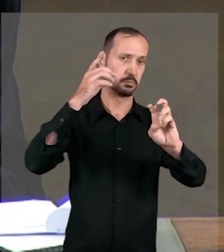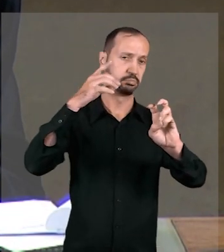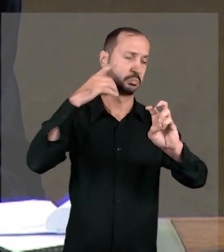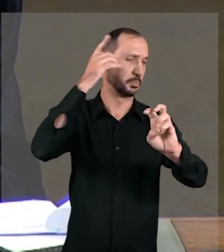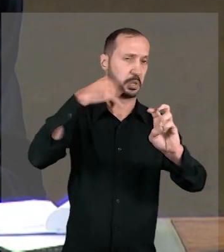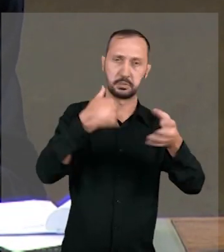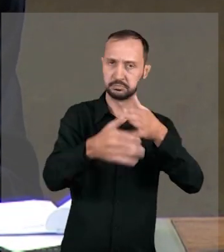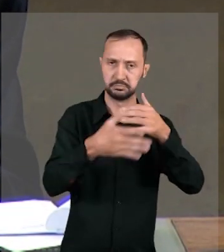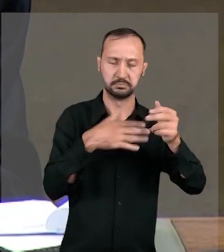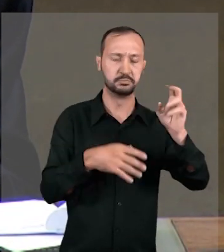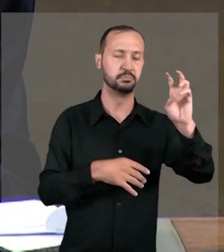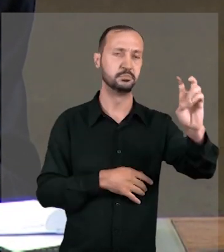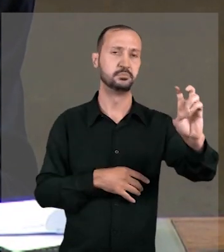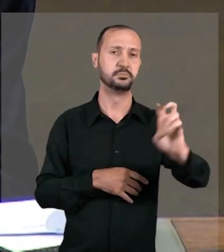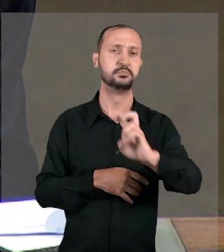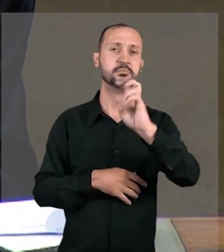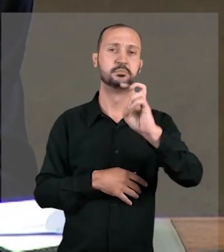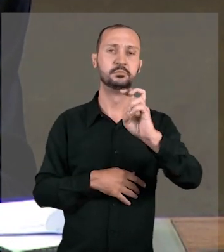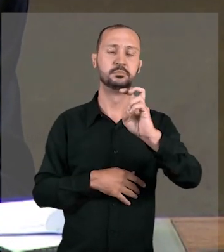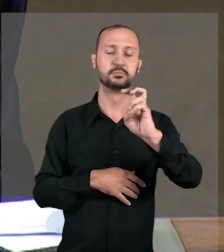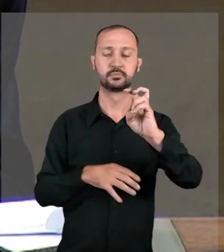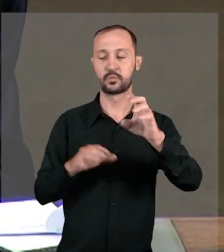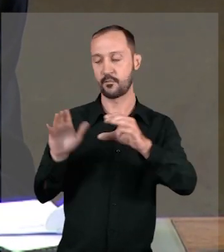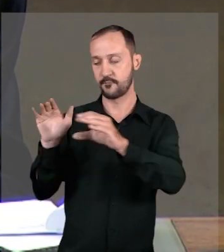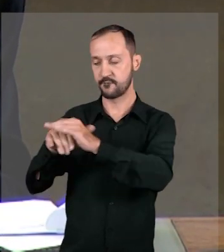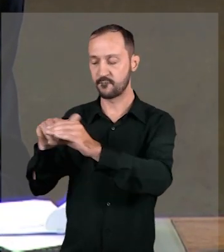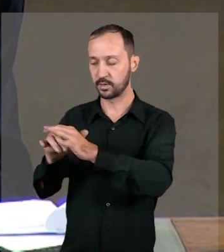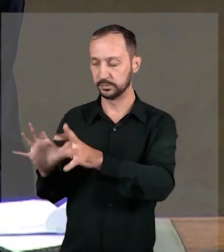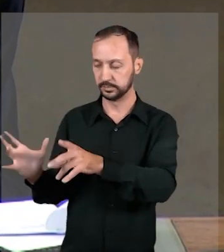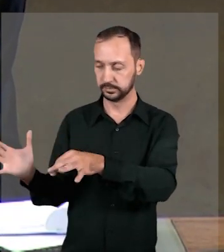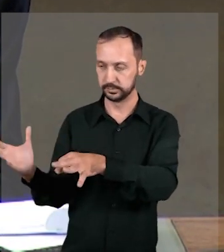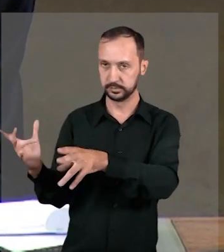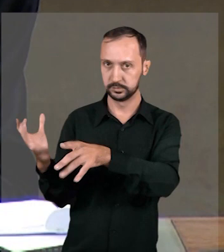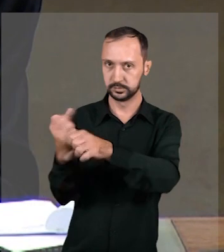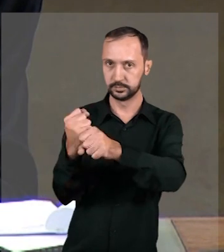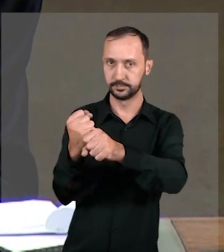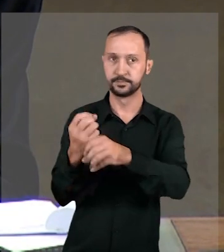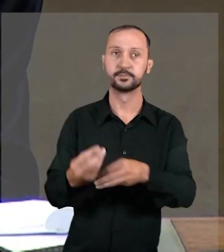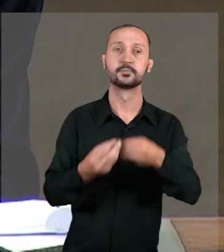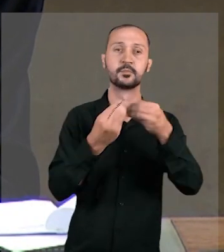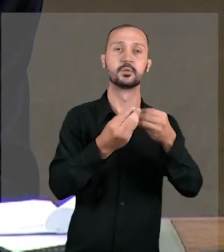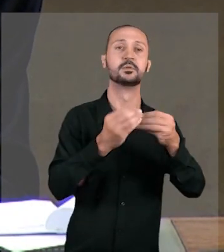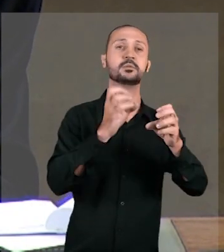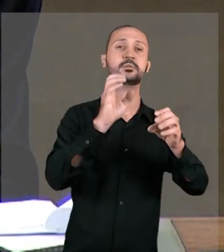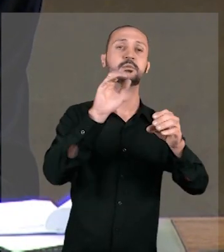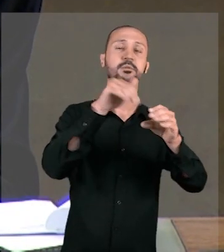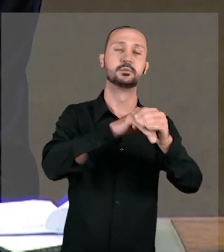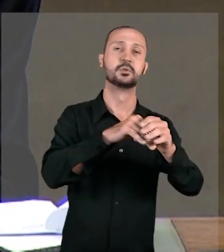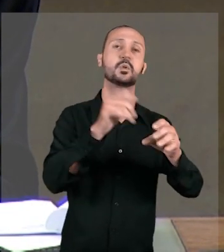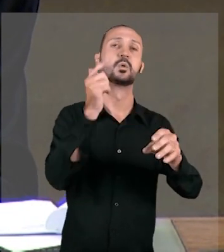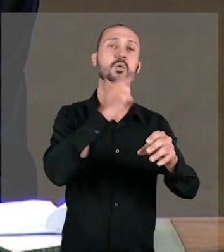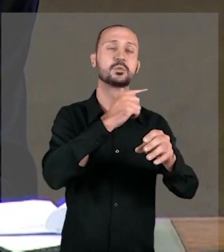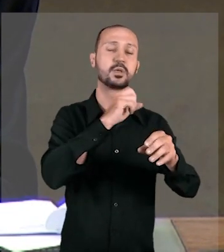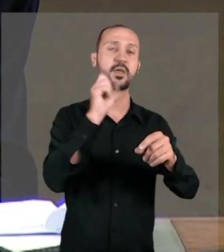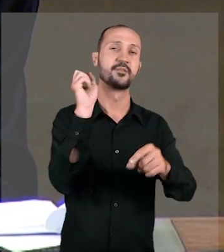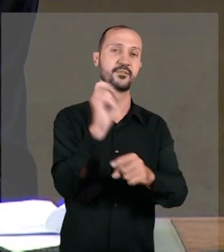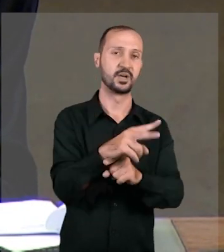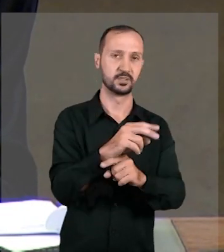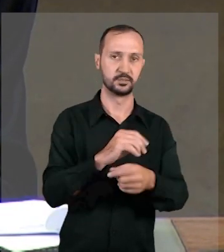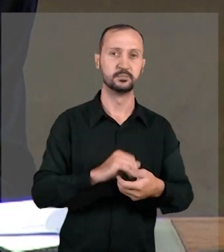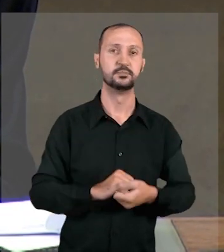parlamentares, vêem-se todos os votos que o partido recebeu e os 5 mais votados obtêm a